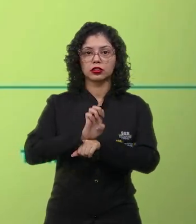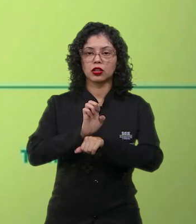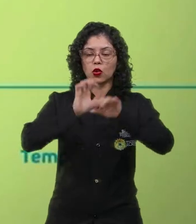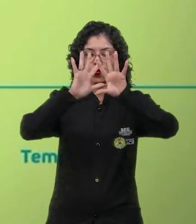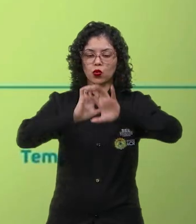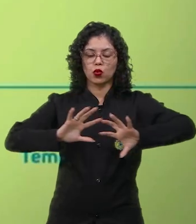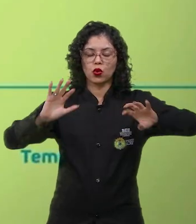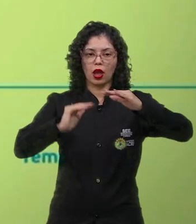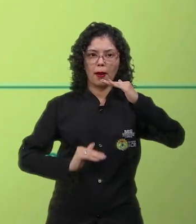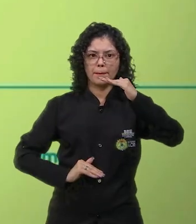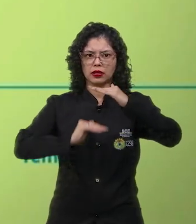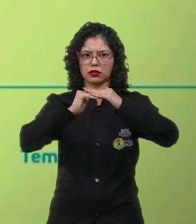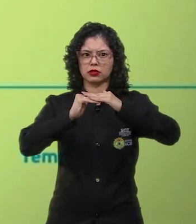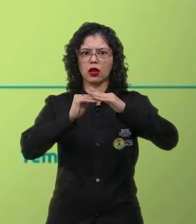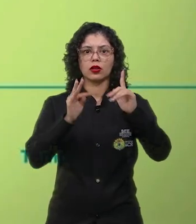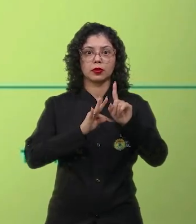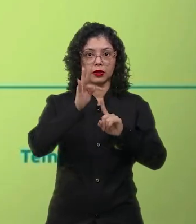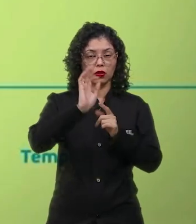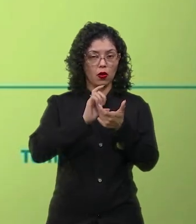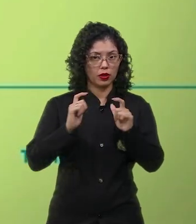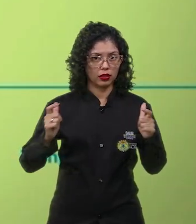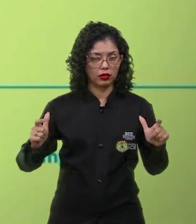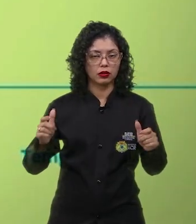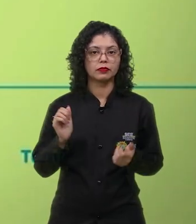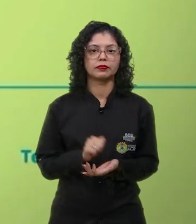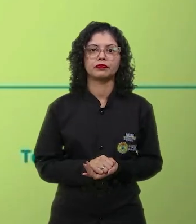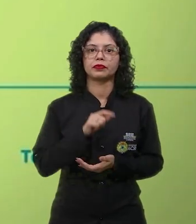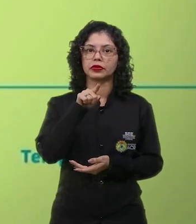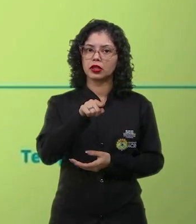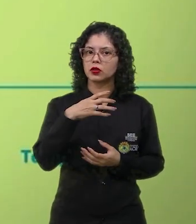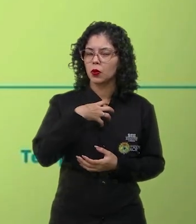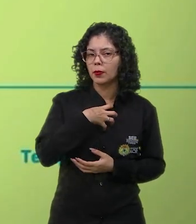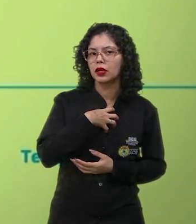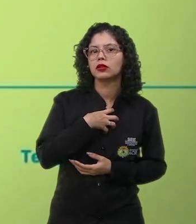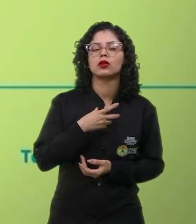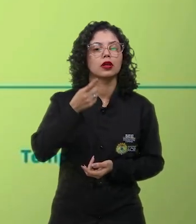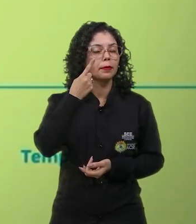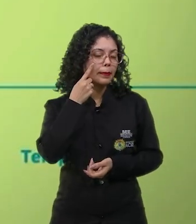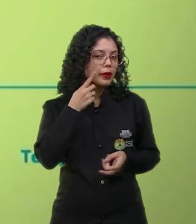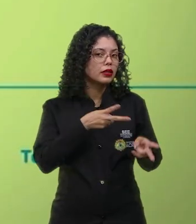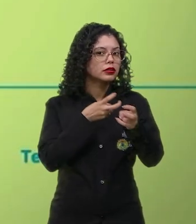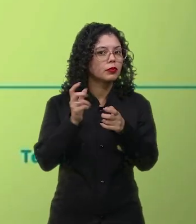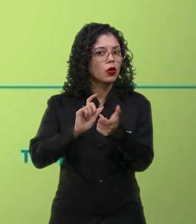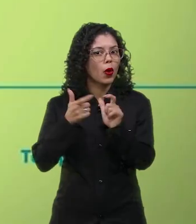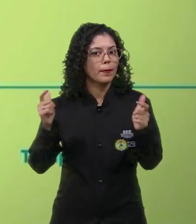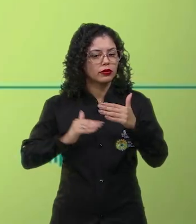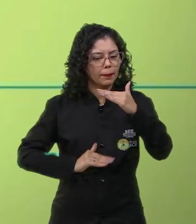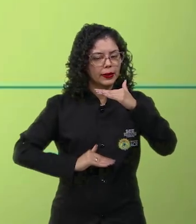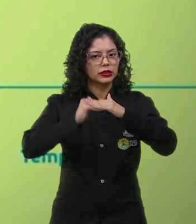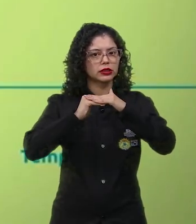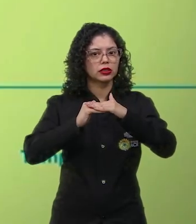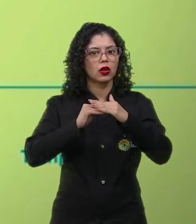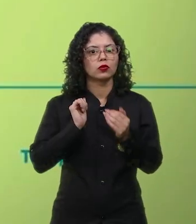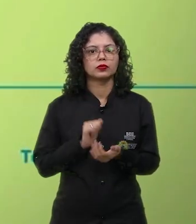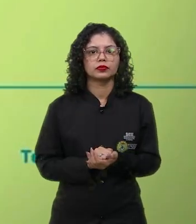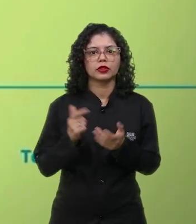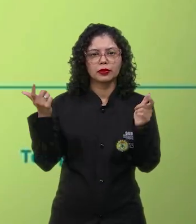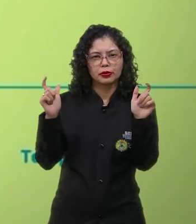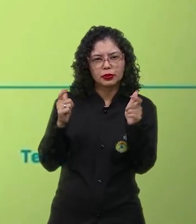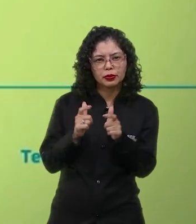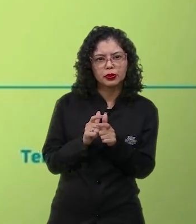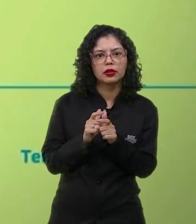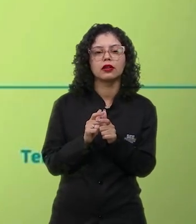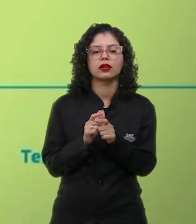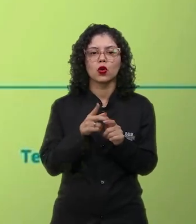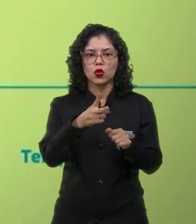com a pressão e a temperatura aumentadas. Neste instante, observa-se um aumento da pressão de descarga e diminuição da pressão